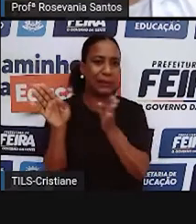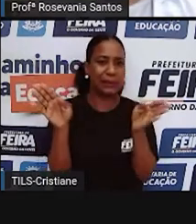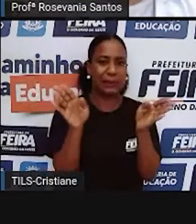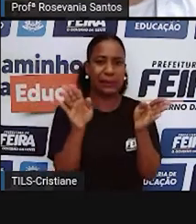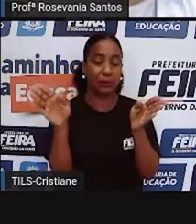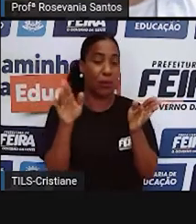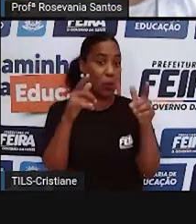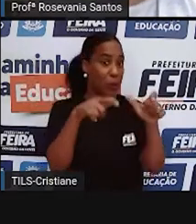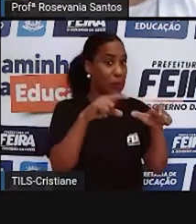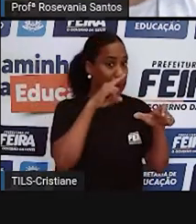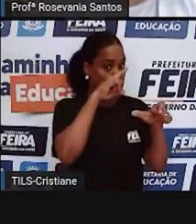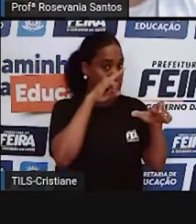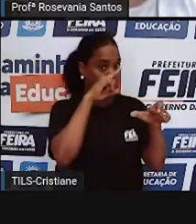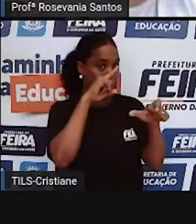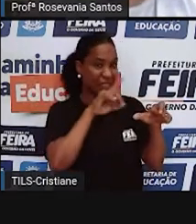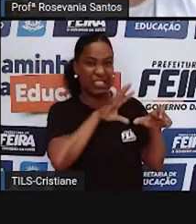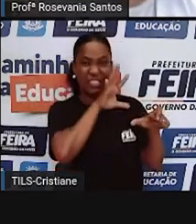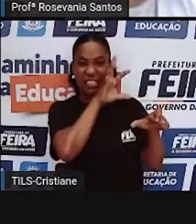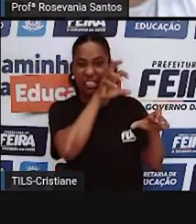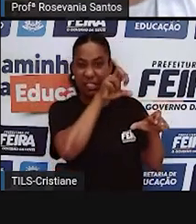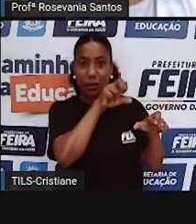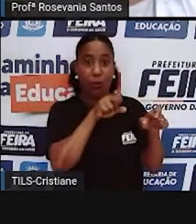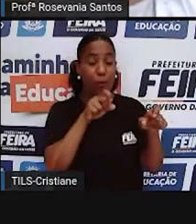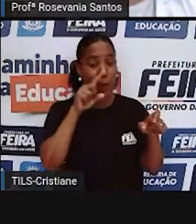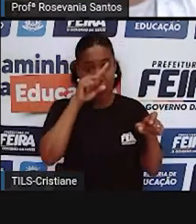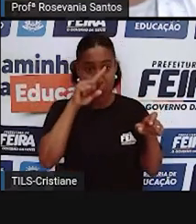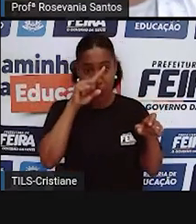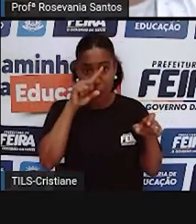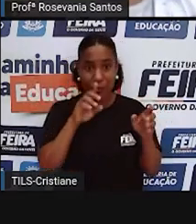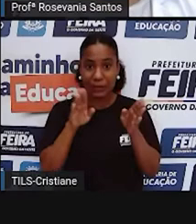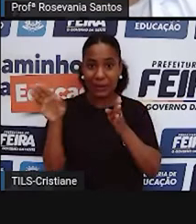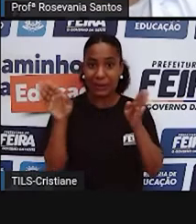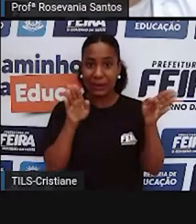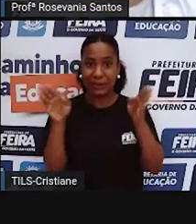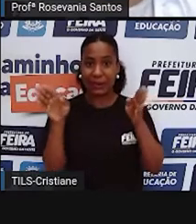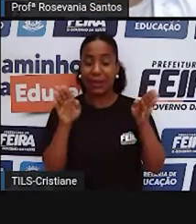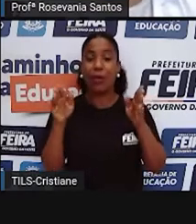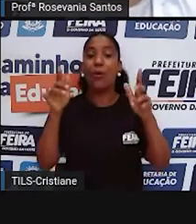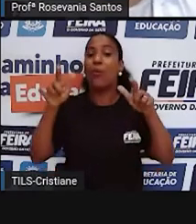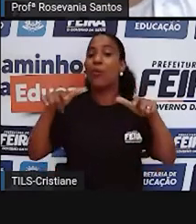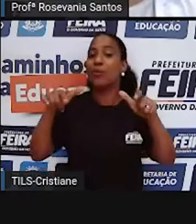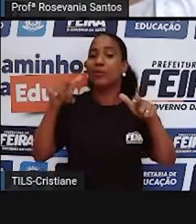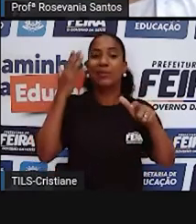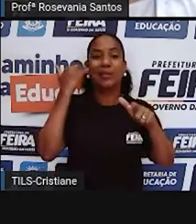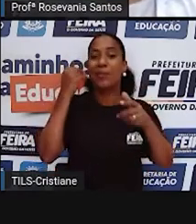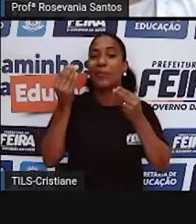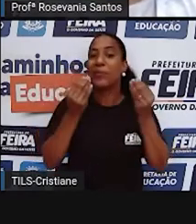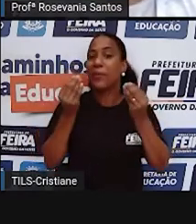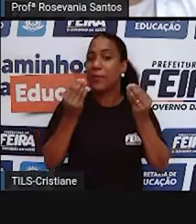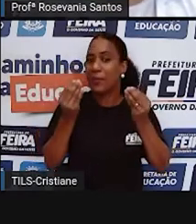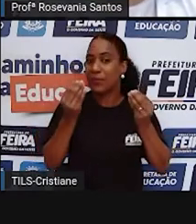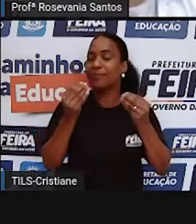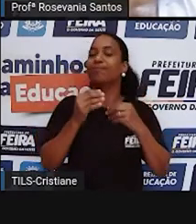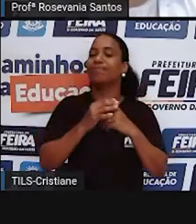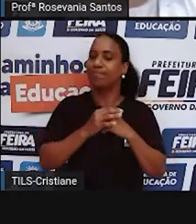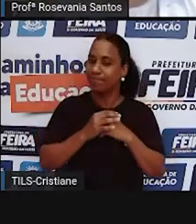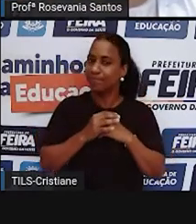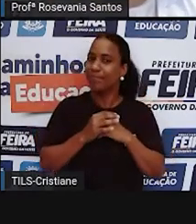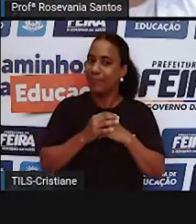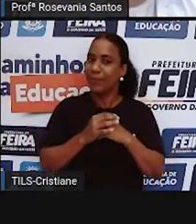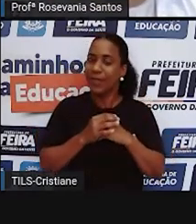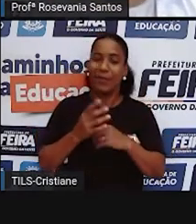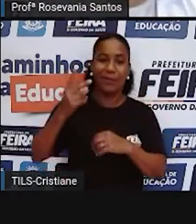mais perigosos ou que, né, corriam o risco de ser atacado por algum tipo, né, de animal? Então,